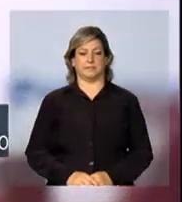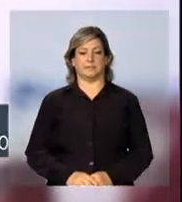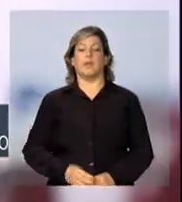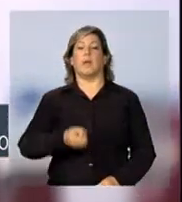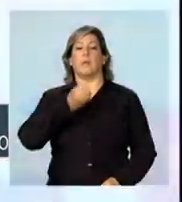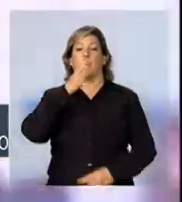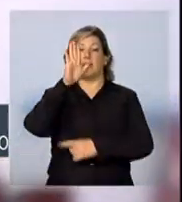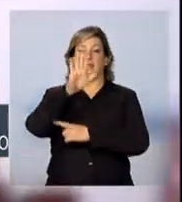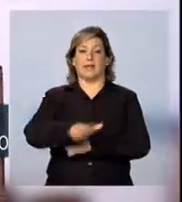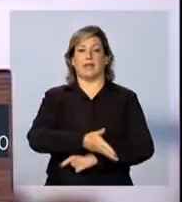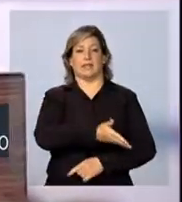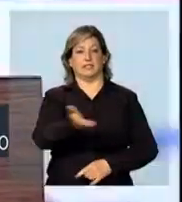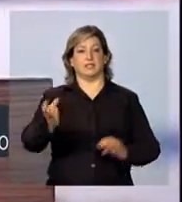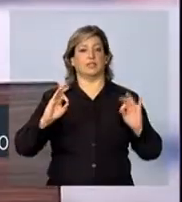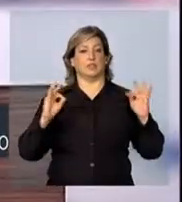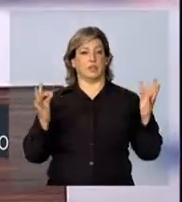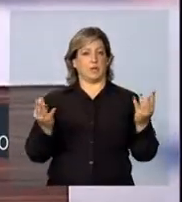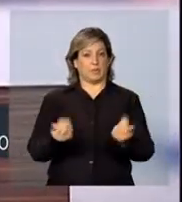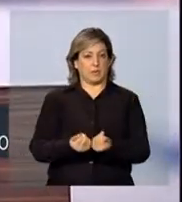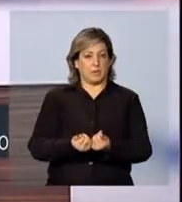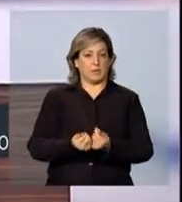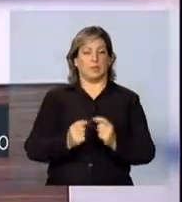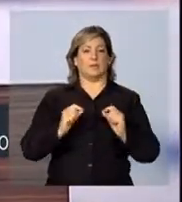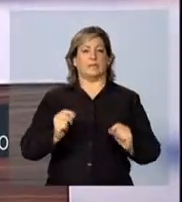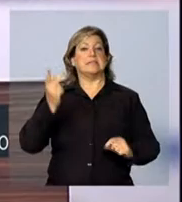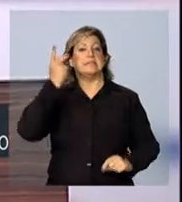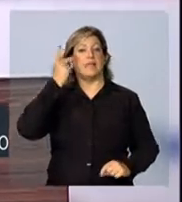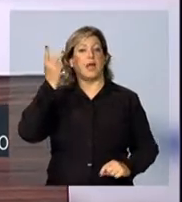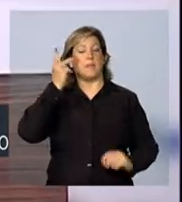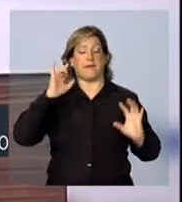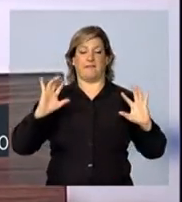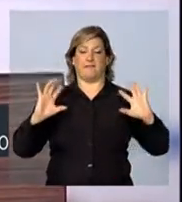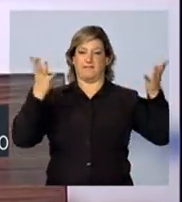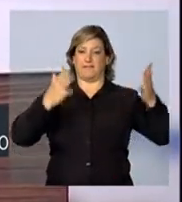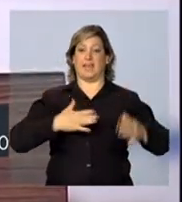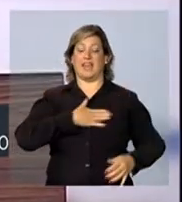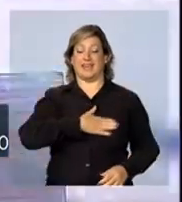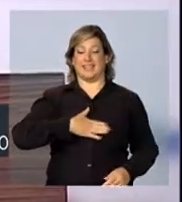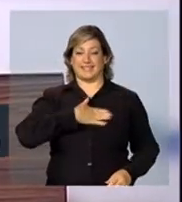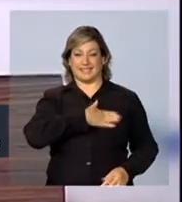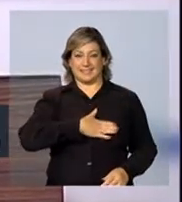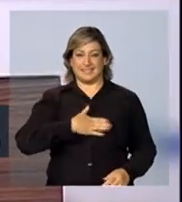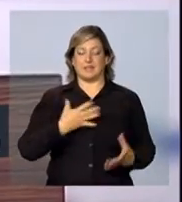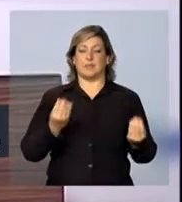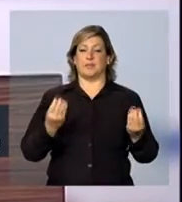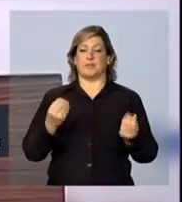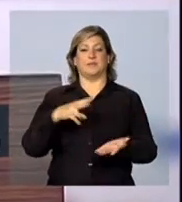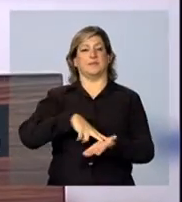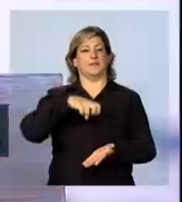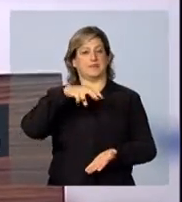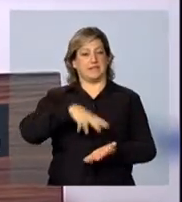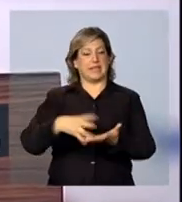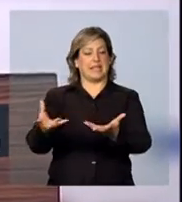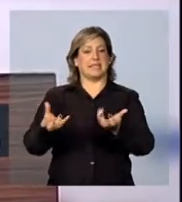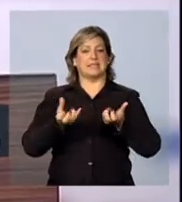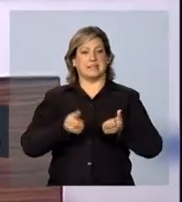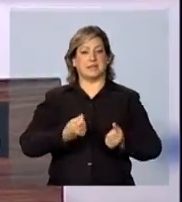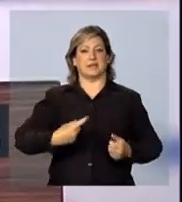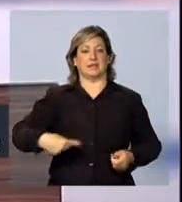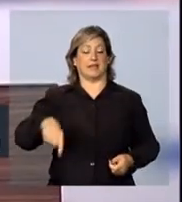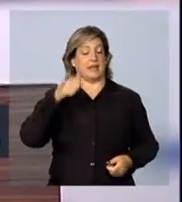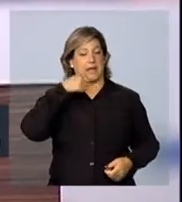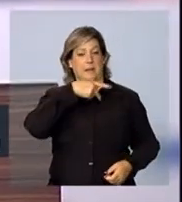Oi boa tarde a todos São Paulo está em festa é um prazer e uma alegria Receber